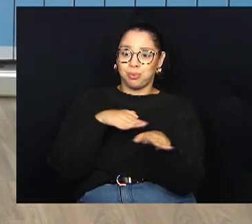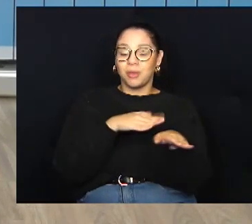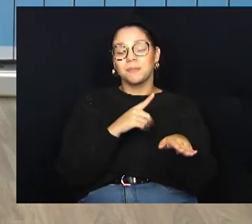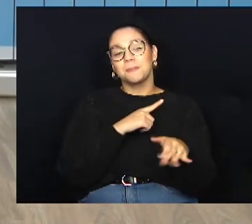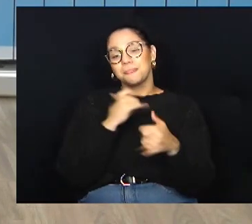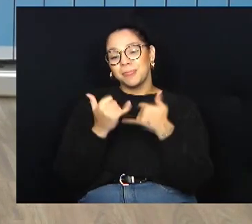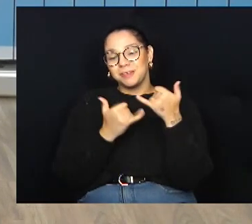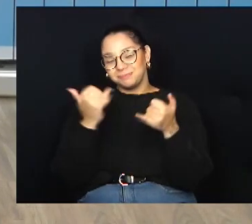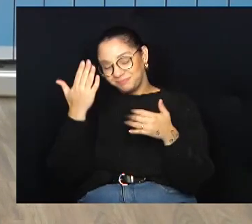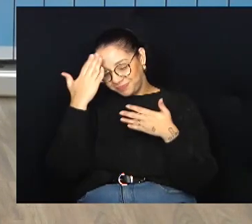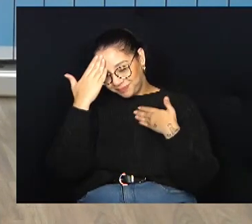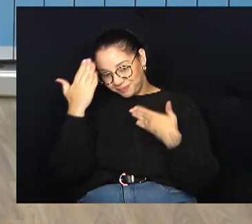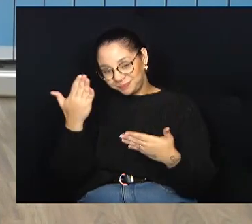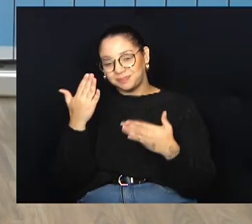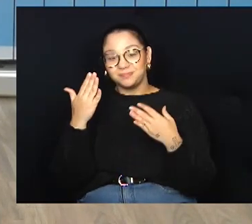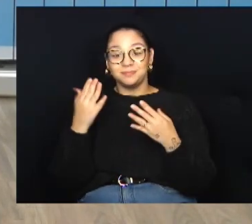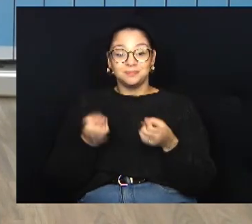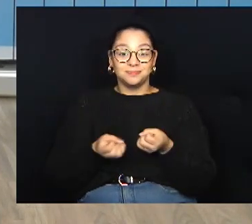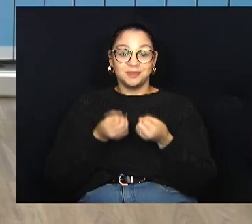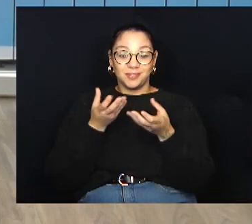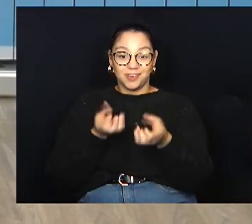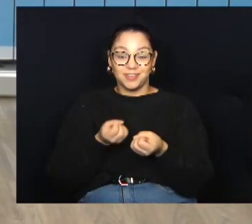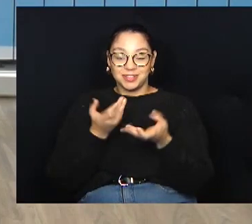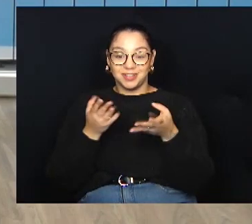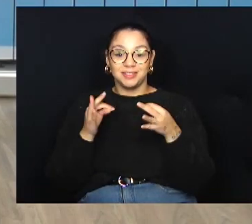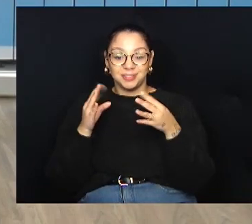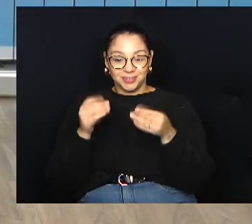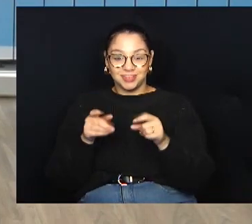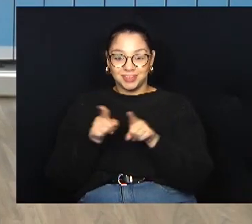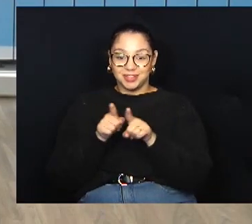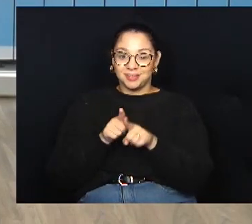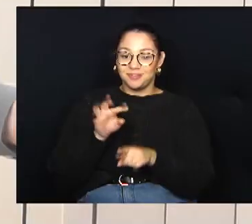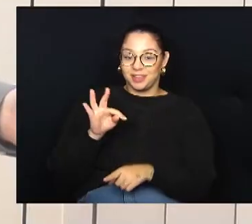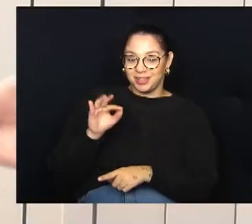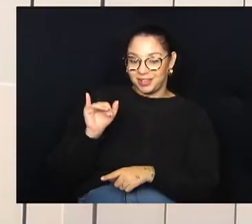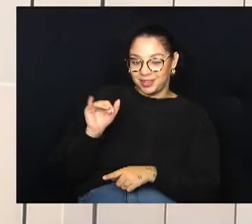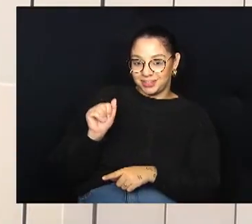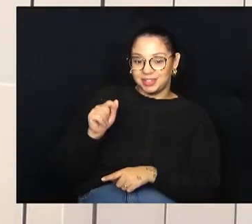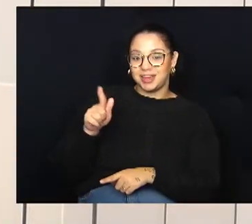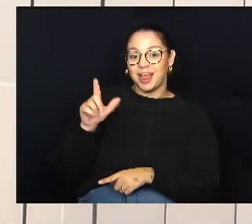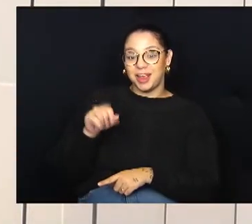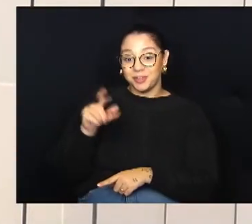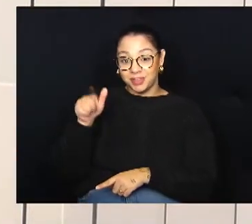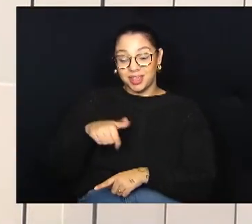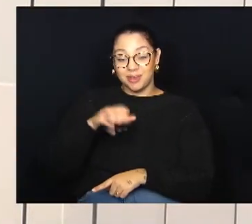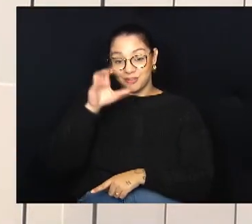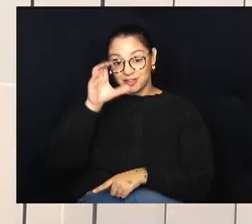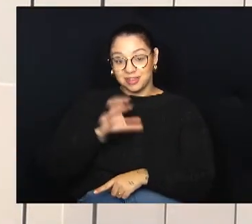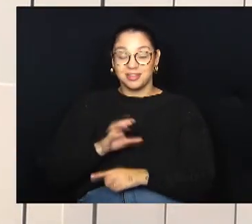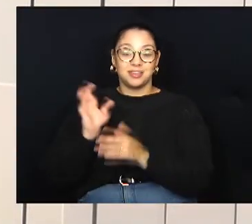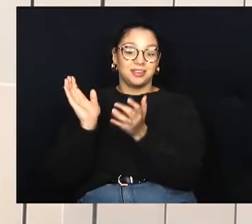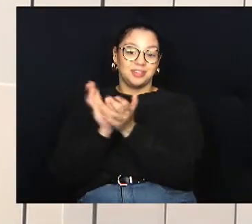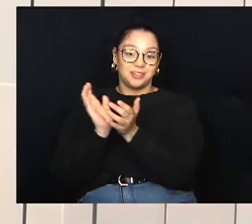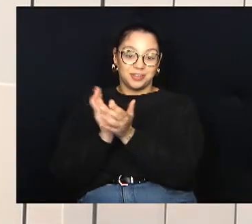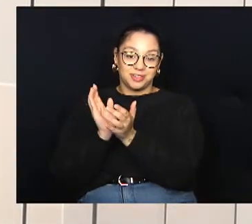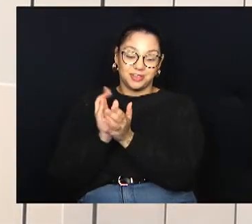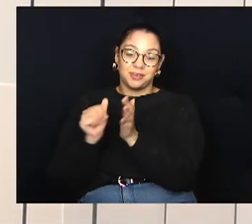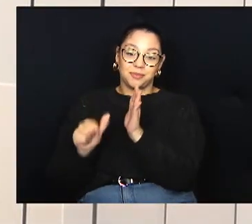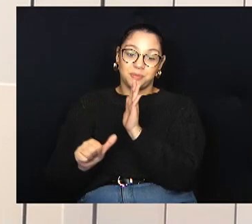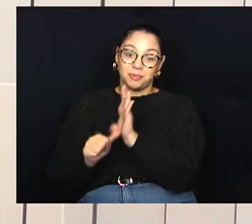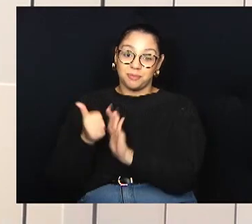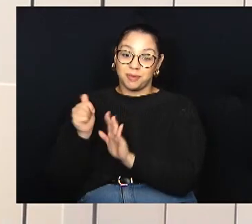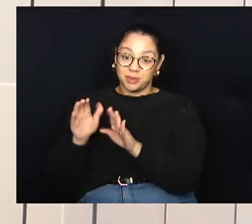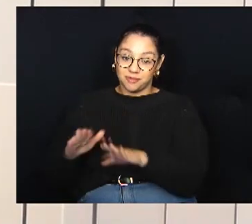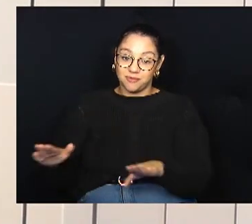Quero agradecer você por todas as informações, também o Thiago Ferrari, ele que é coordenador do Comitê do Plano Primeira Infância Campineira,